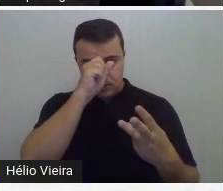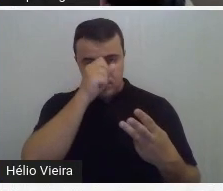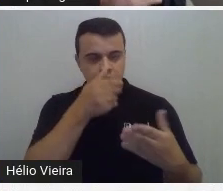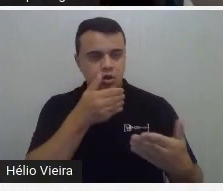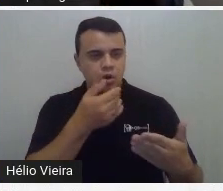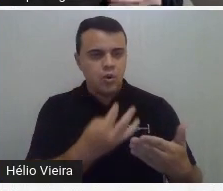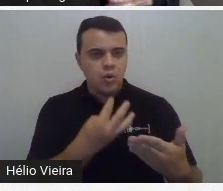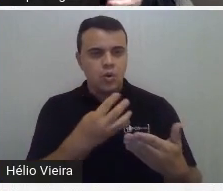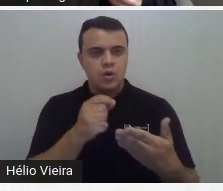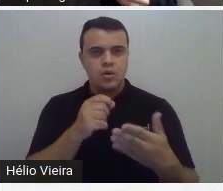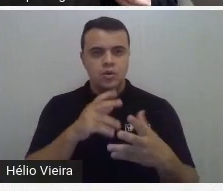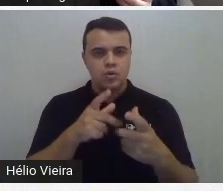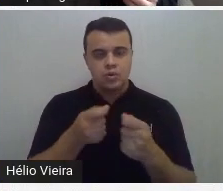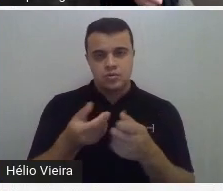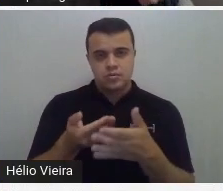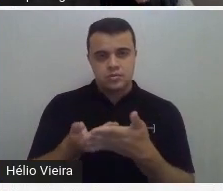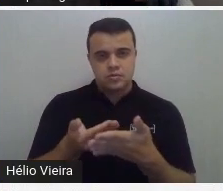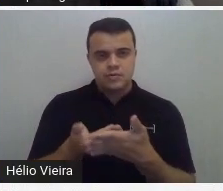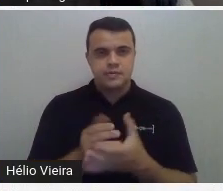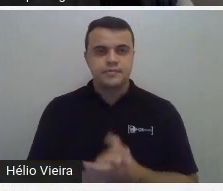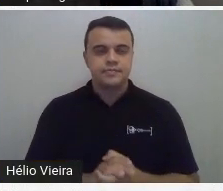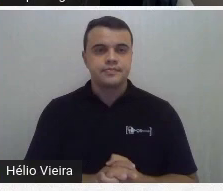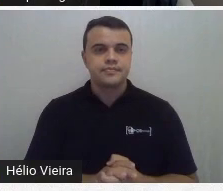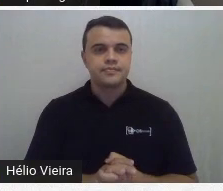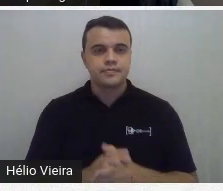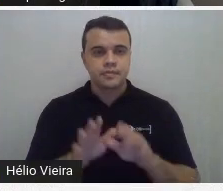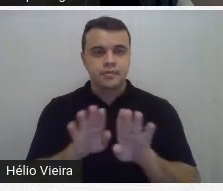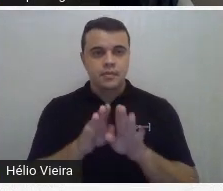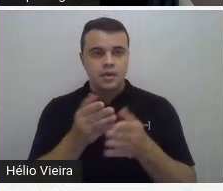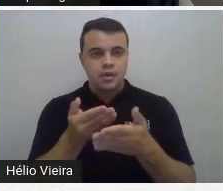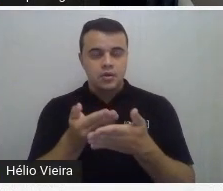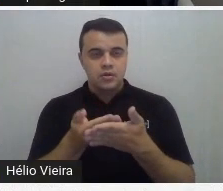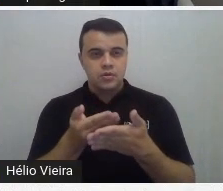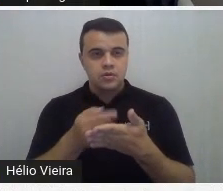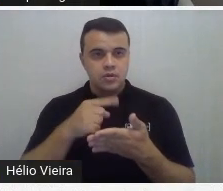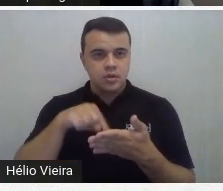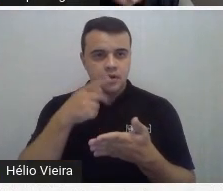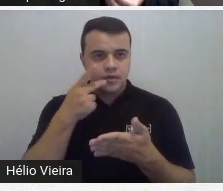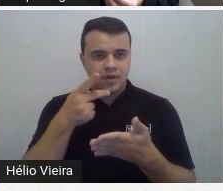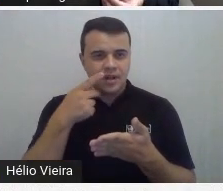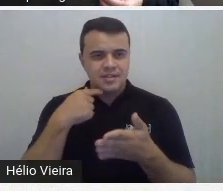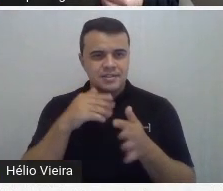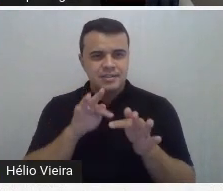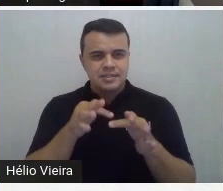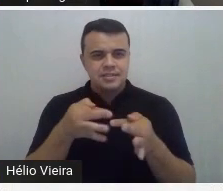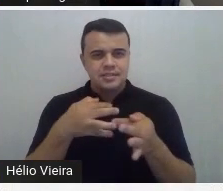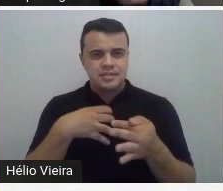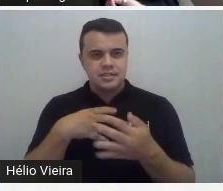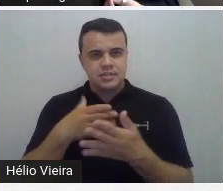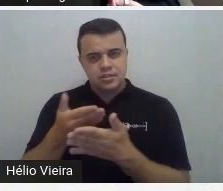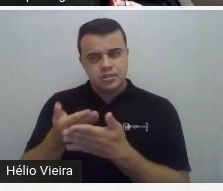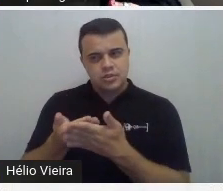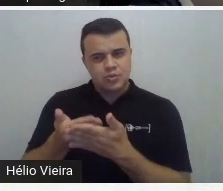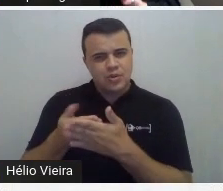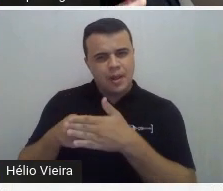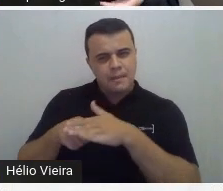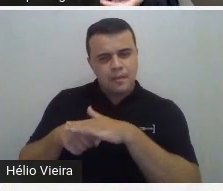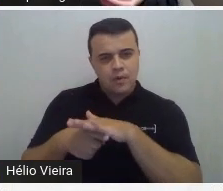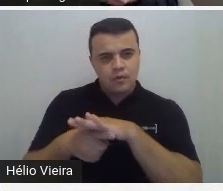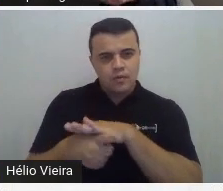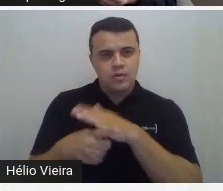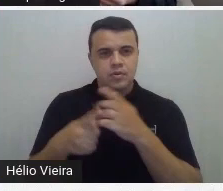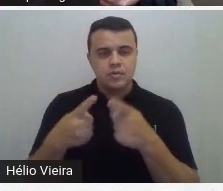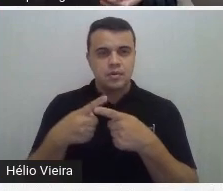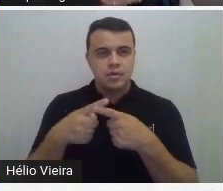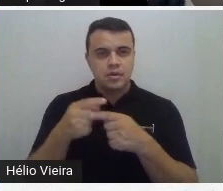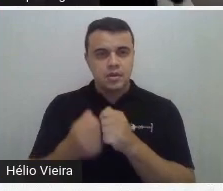enfim, esses estudos ópticos, e estuda-os de uma maneira científica muito profunda e cria